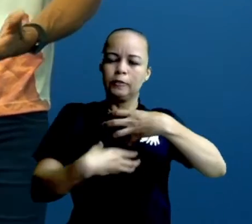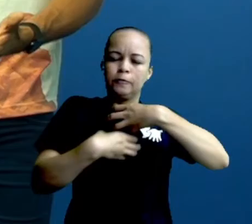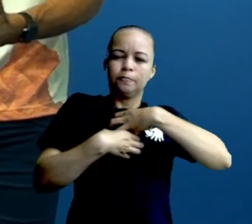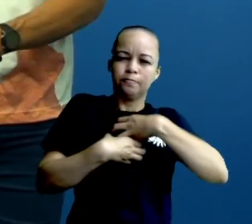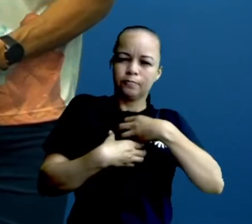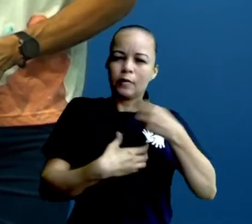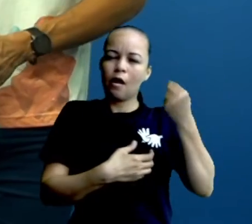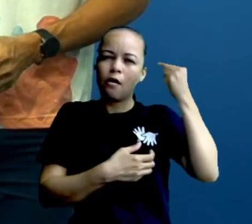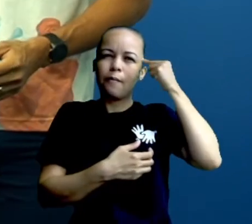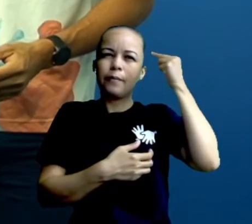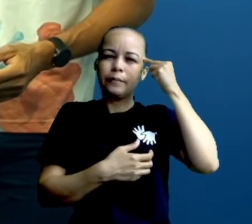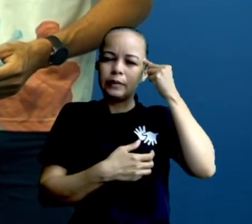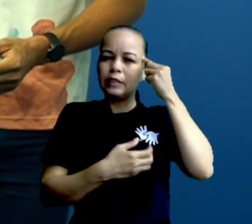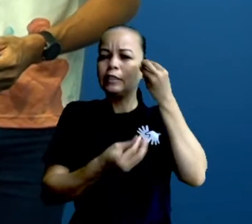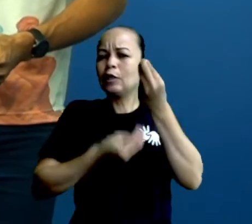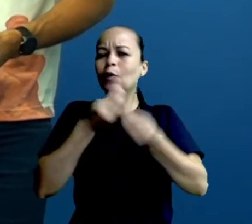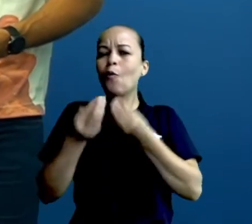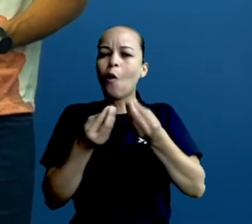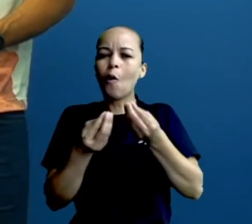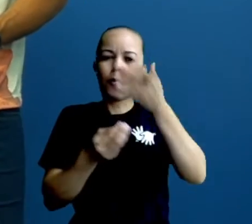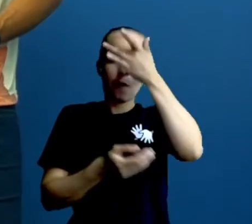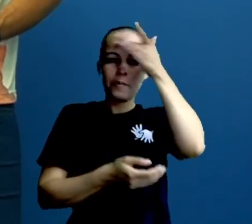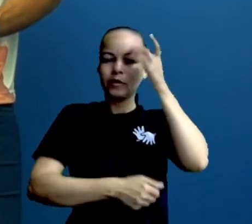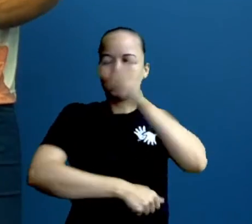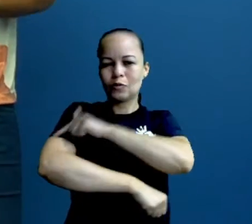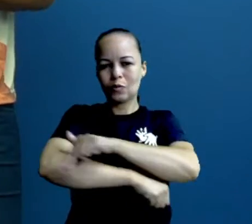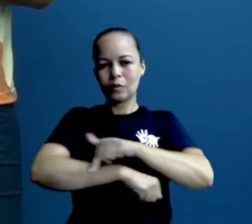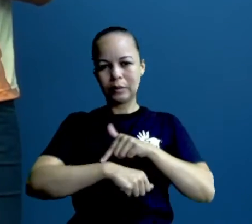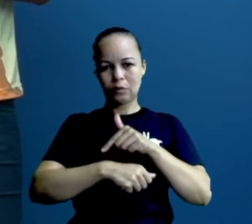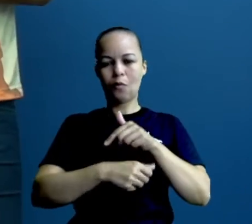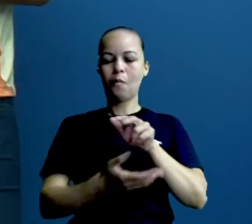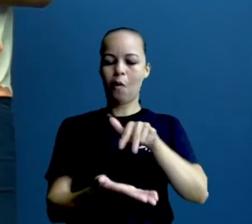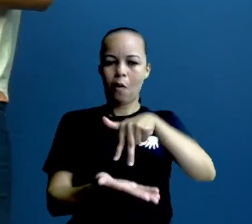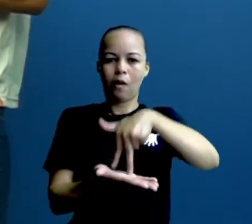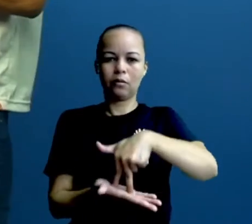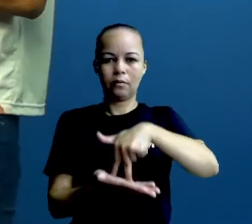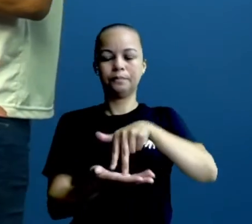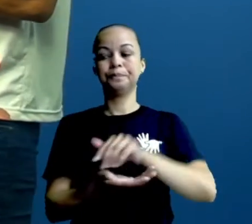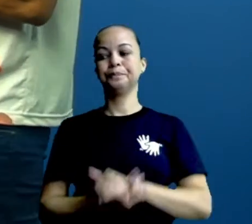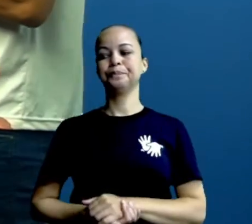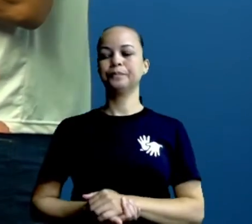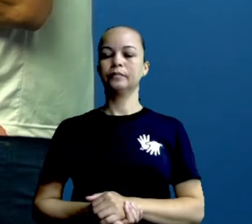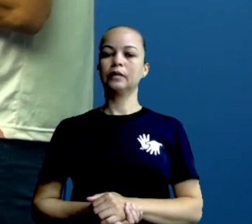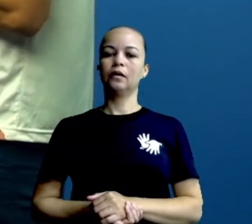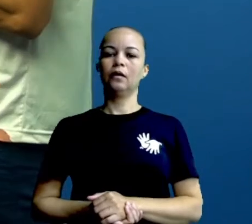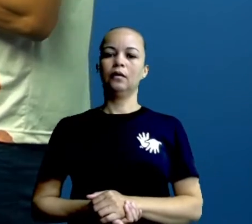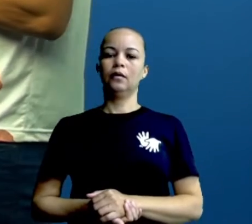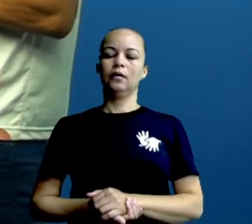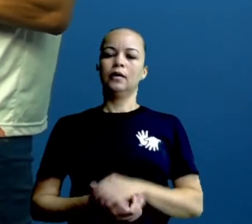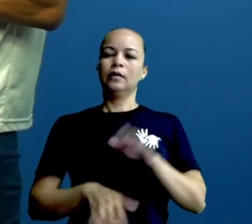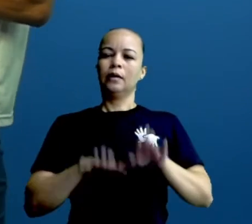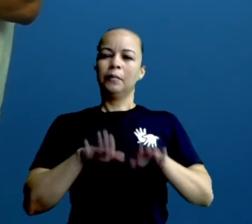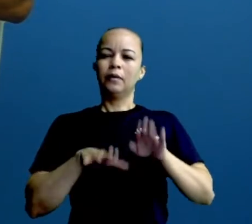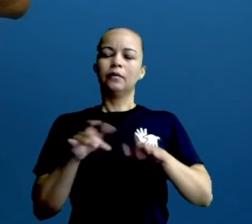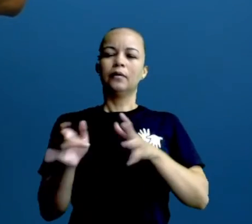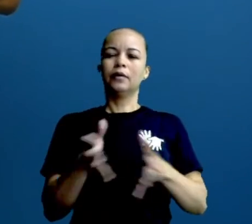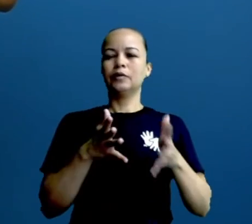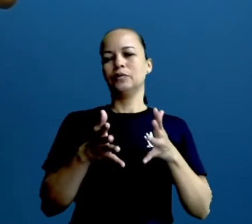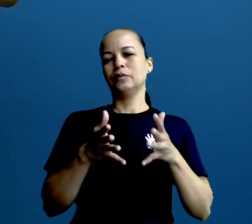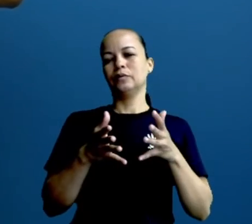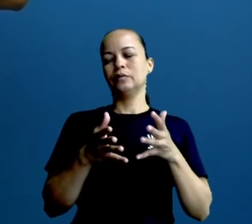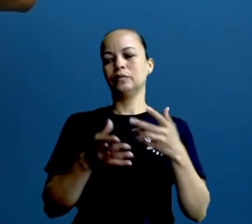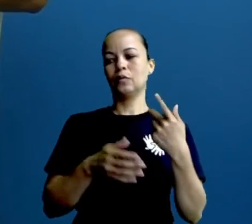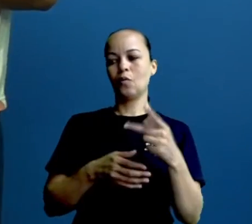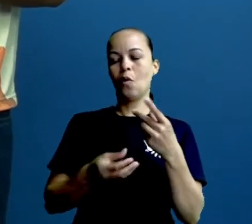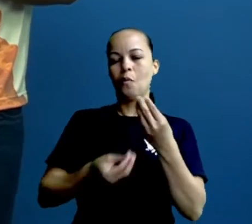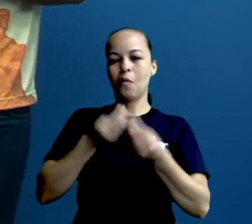nas atitudes desses indivíduos, tá certo? E dependendo da forma como essa droga